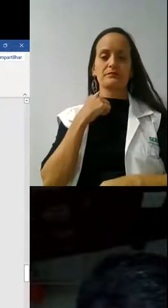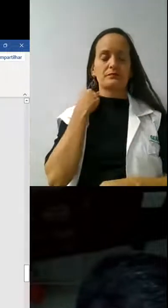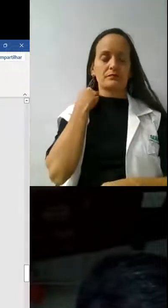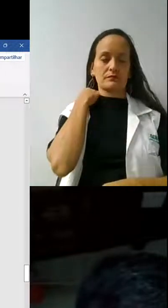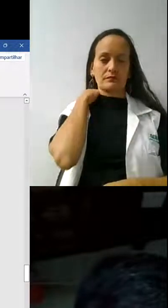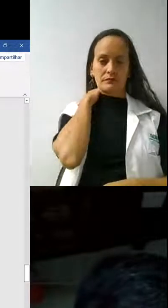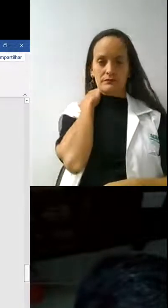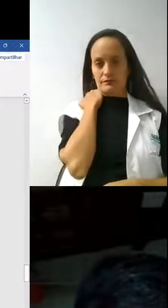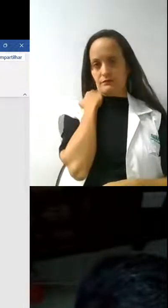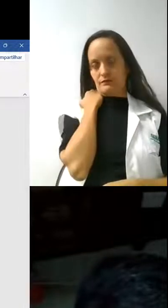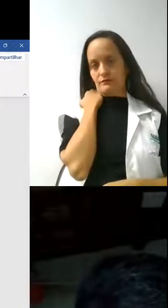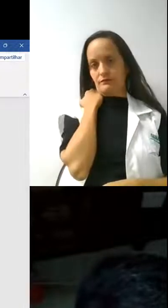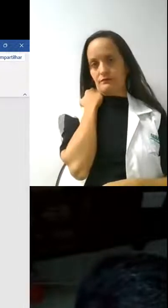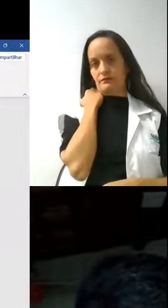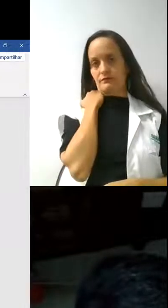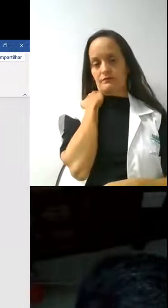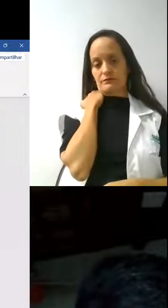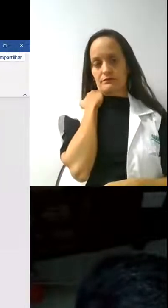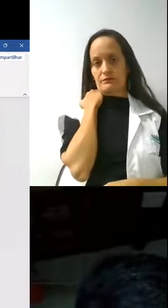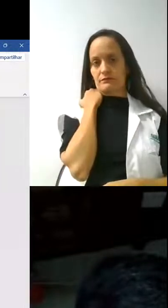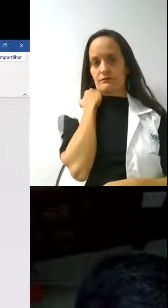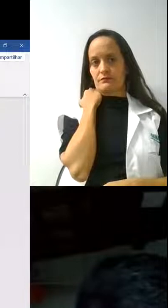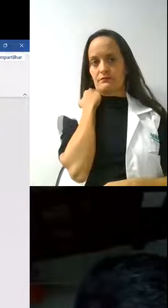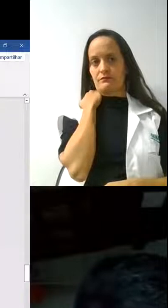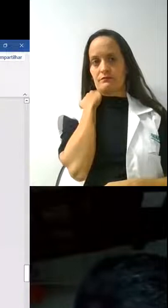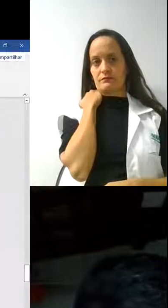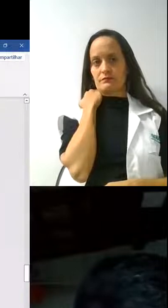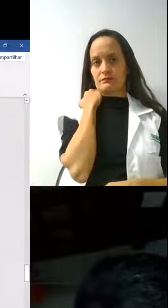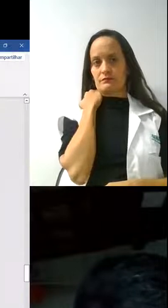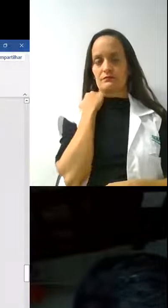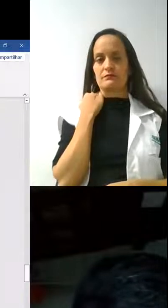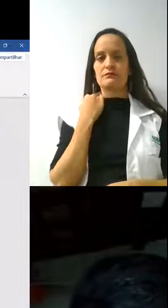Só mudar a visualização.